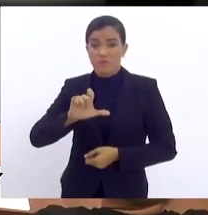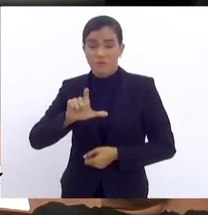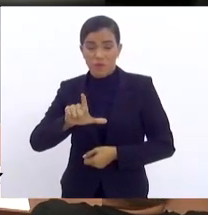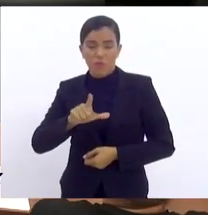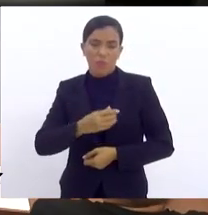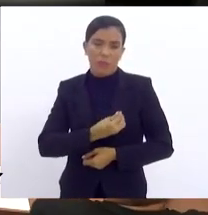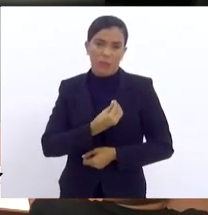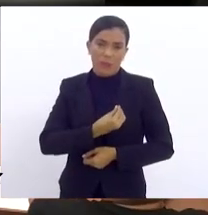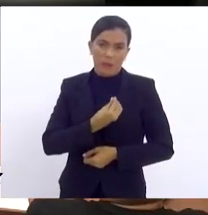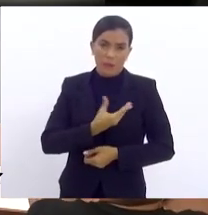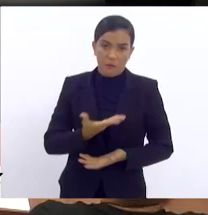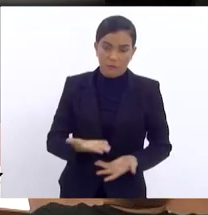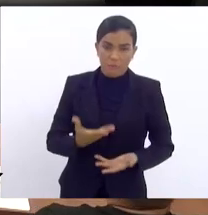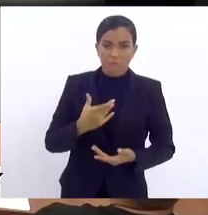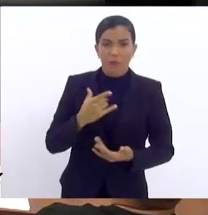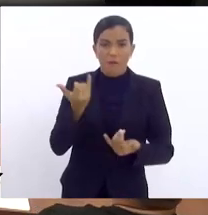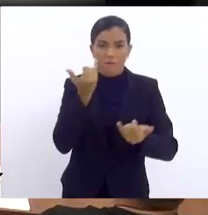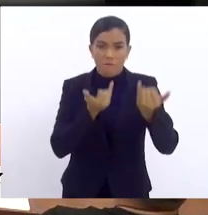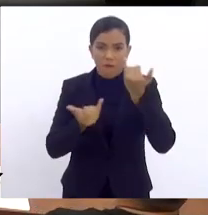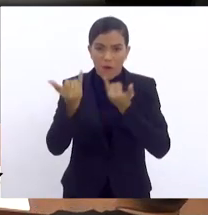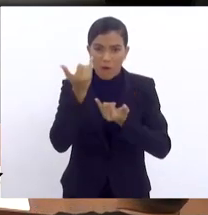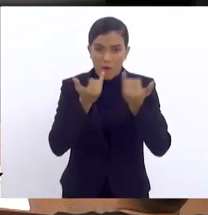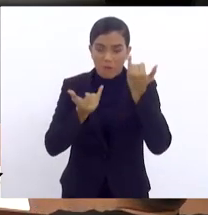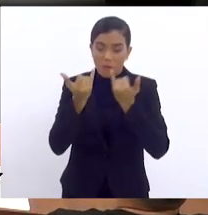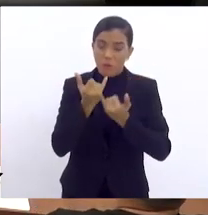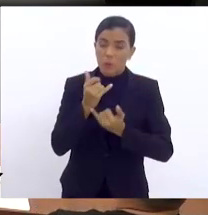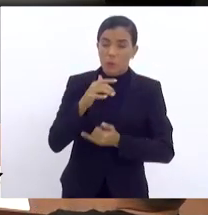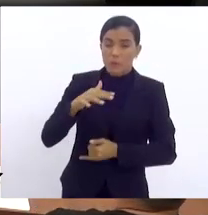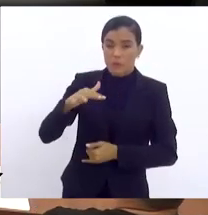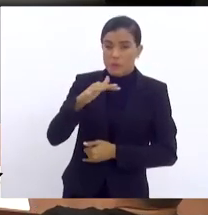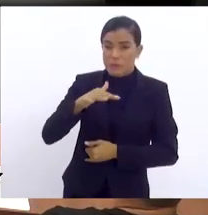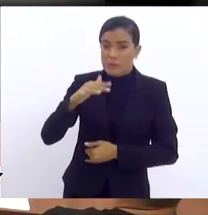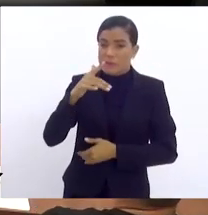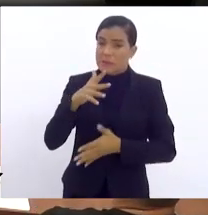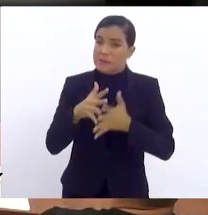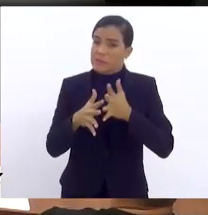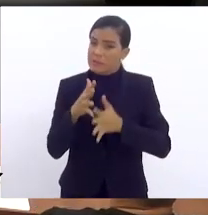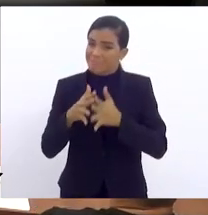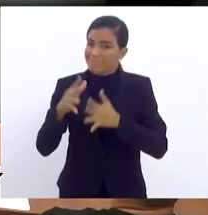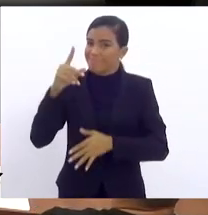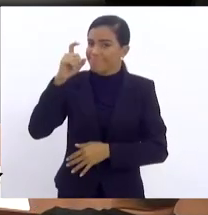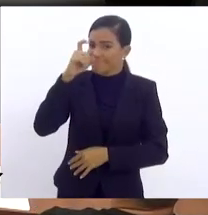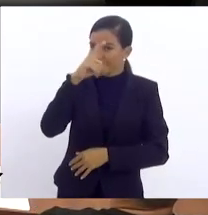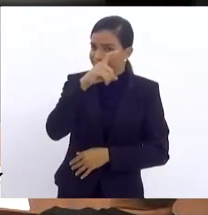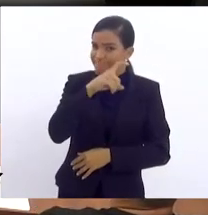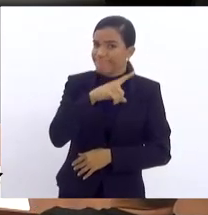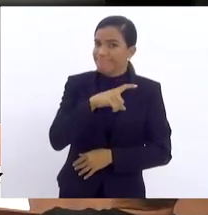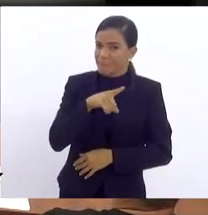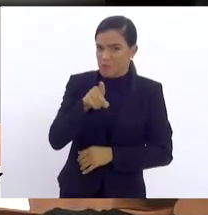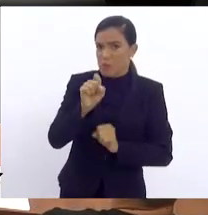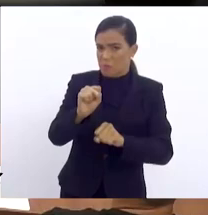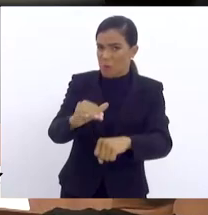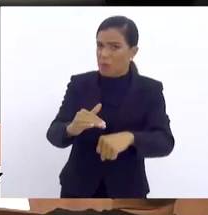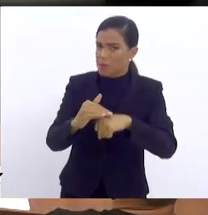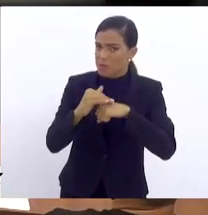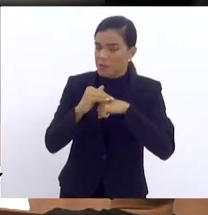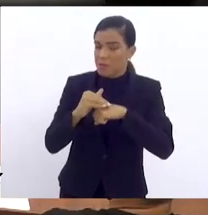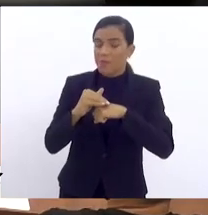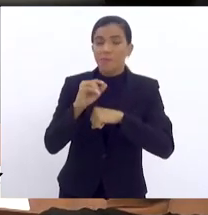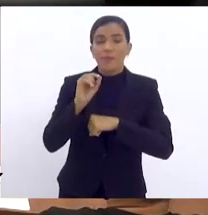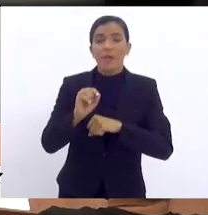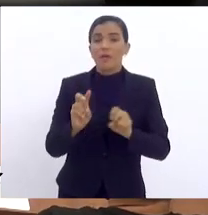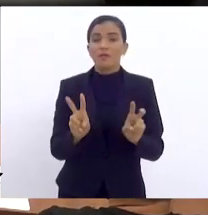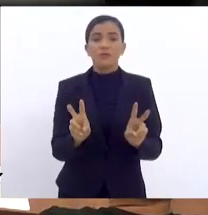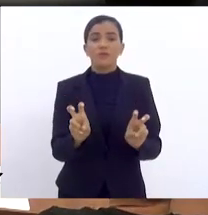e uma questão que a gente tá tendo muita dificuldade né você pode isso aí é